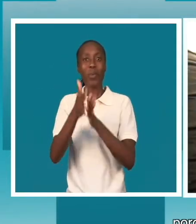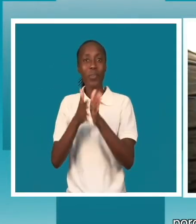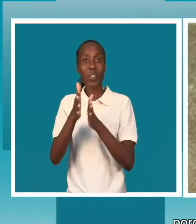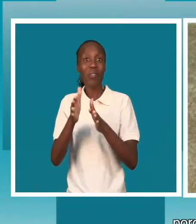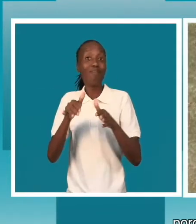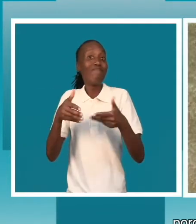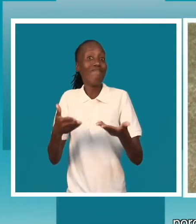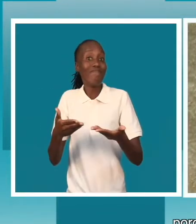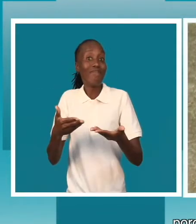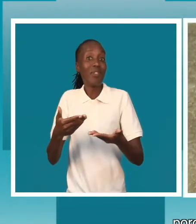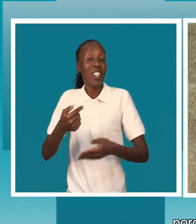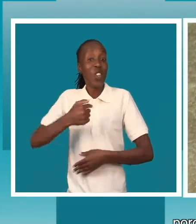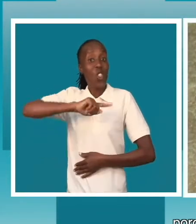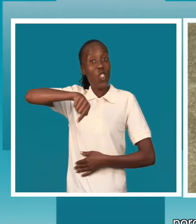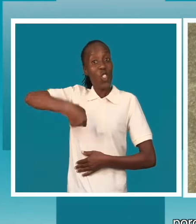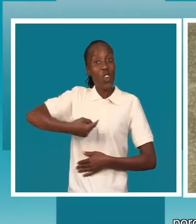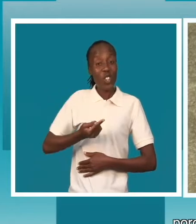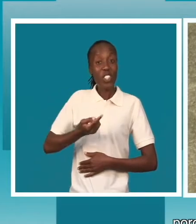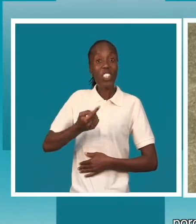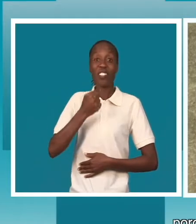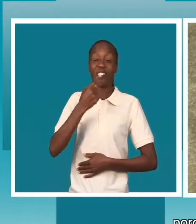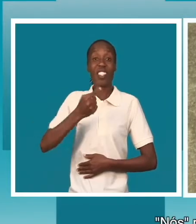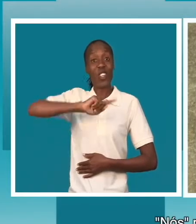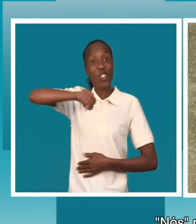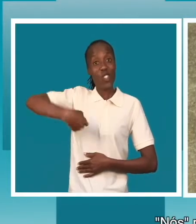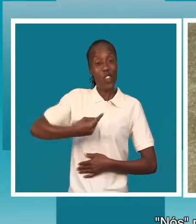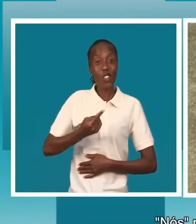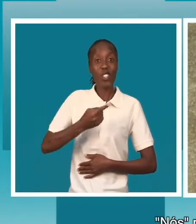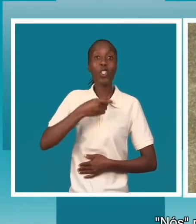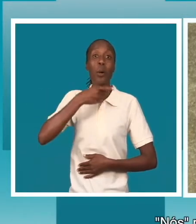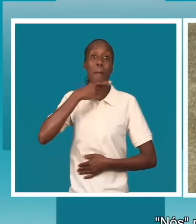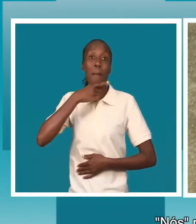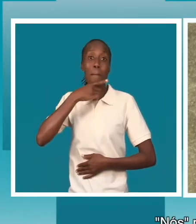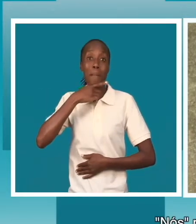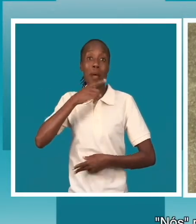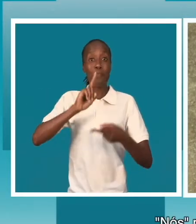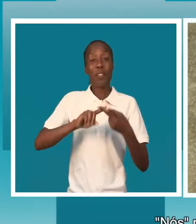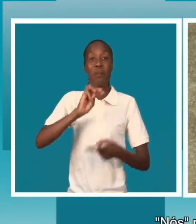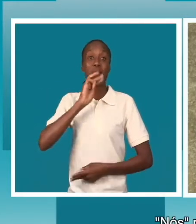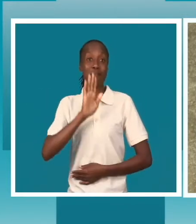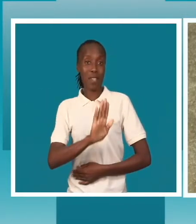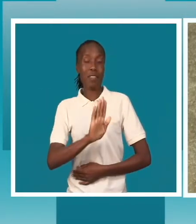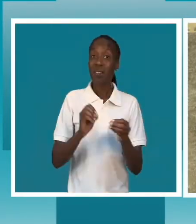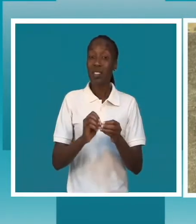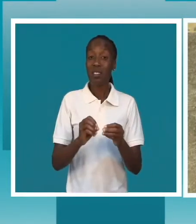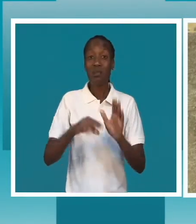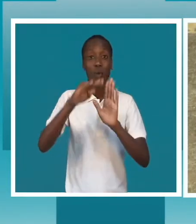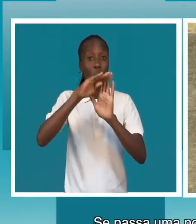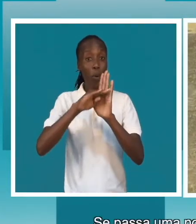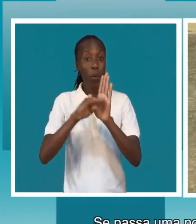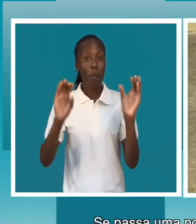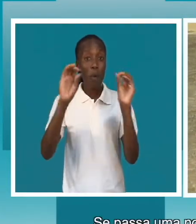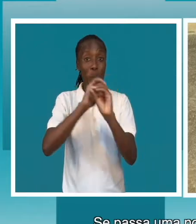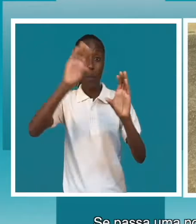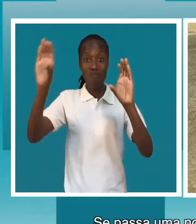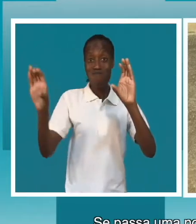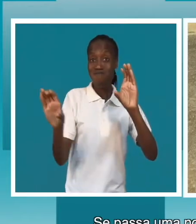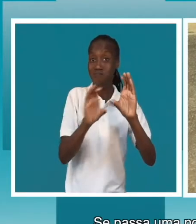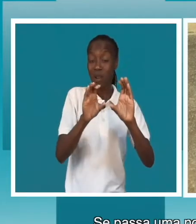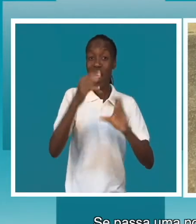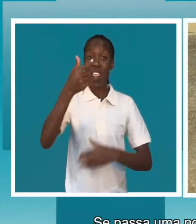pouco em uma disse nardoque nós digo 9 e meu pai e mãe e se não está esse